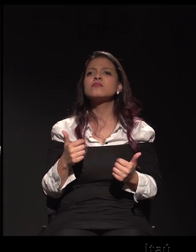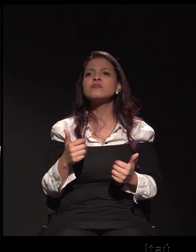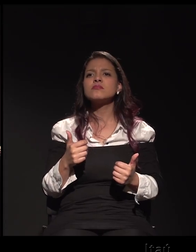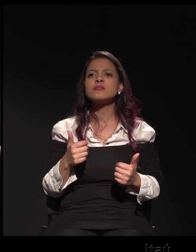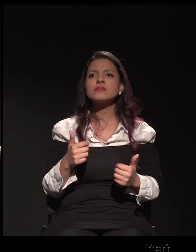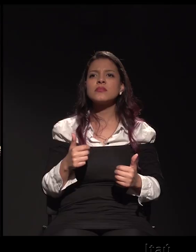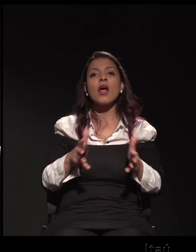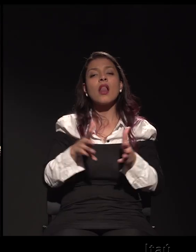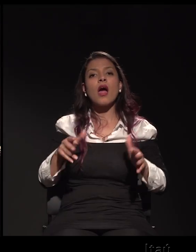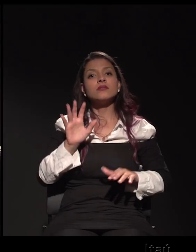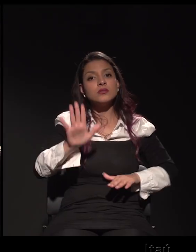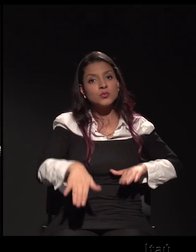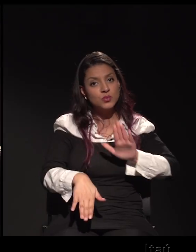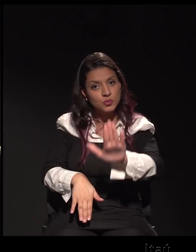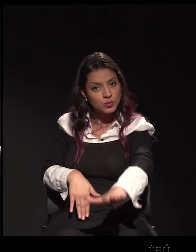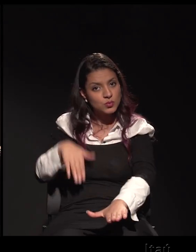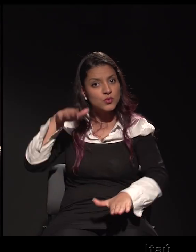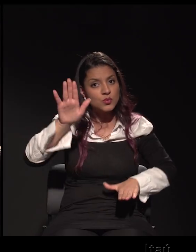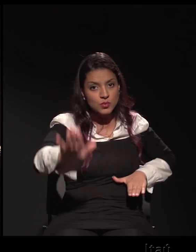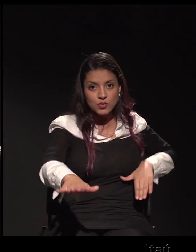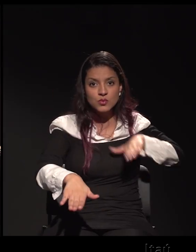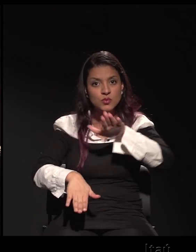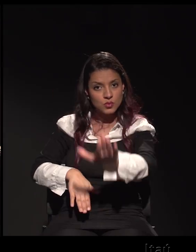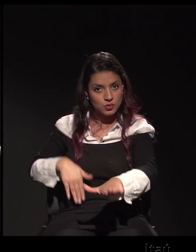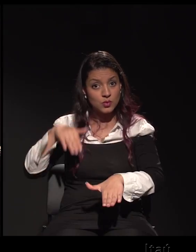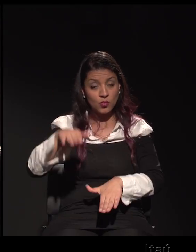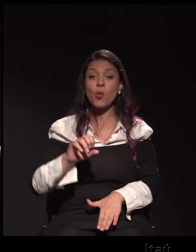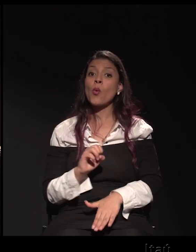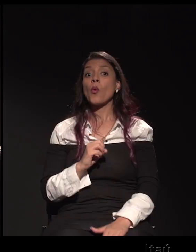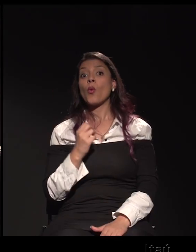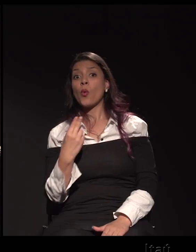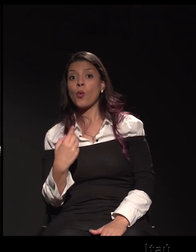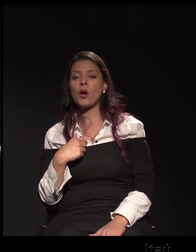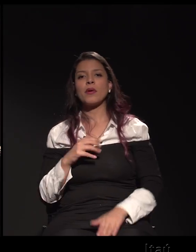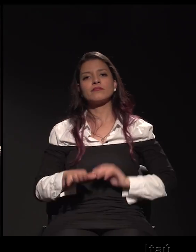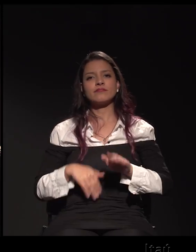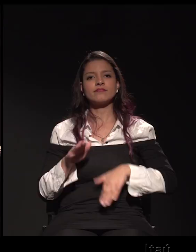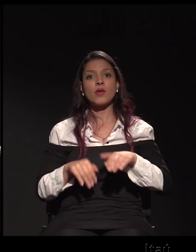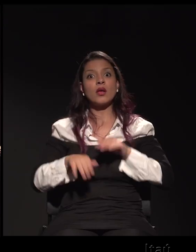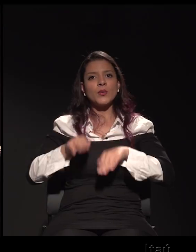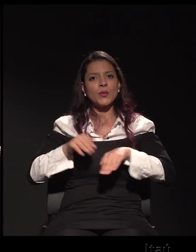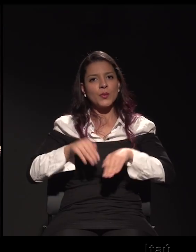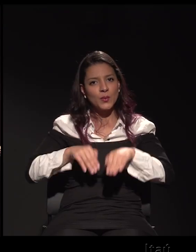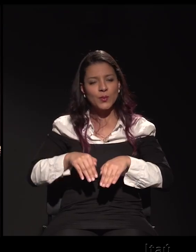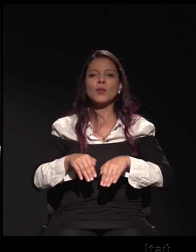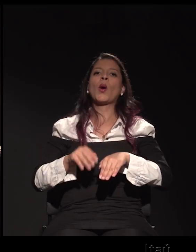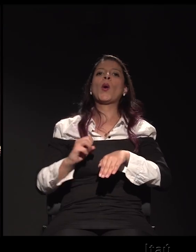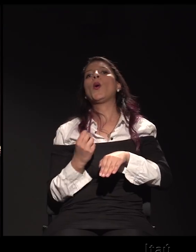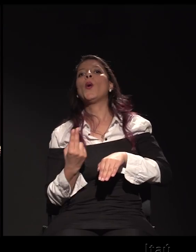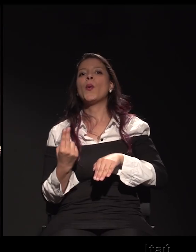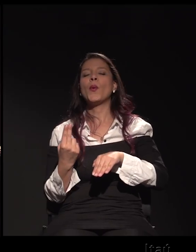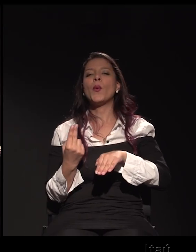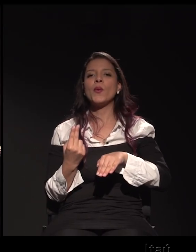Um movimento largo. Estou contemplando. Eu posso andante, eu posso andantino, eu posso